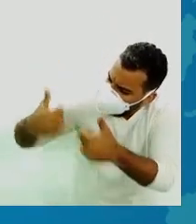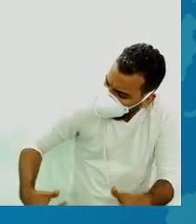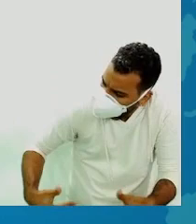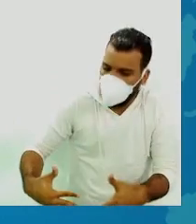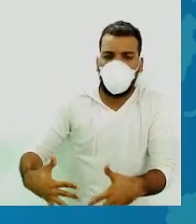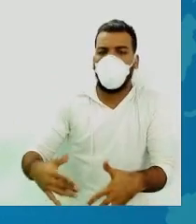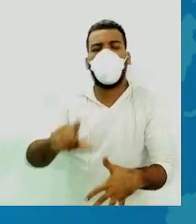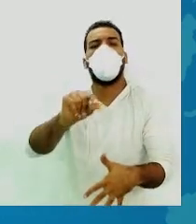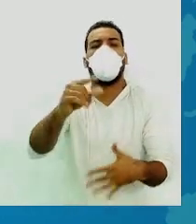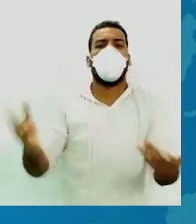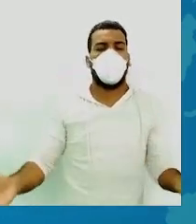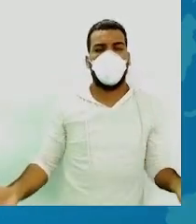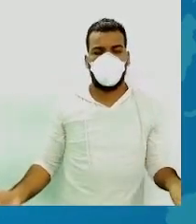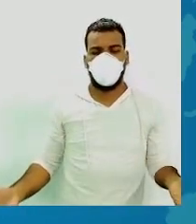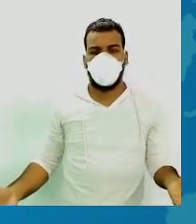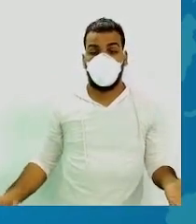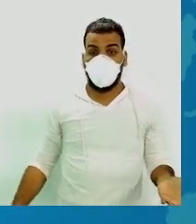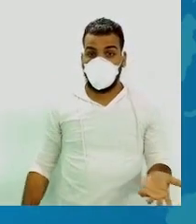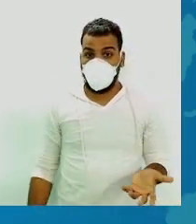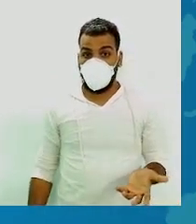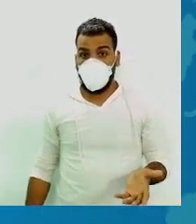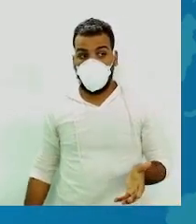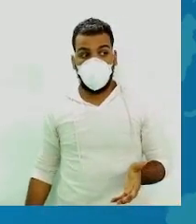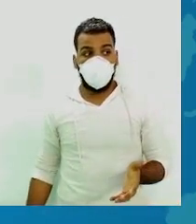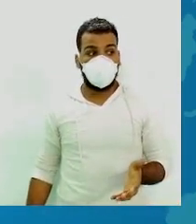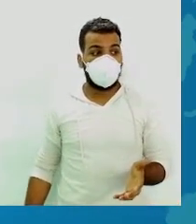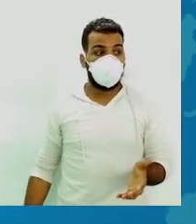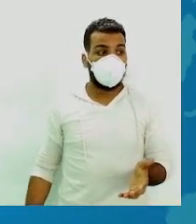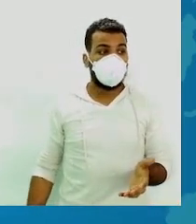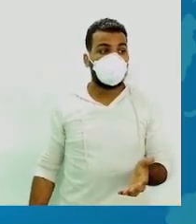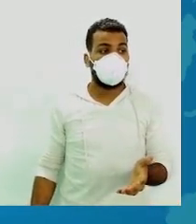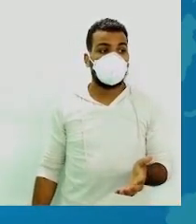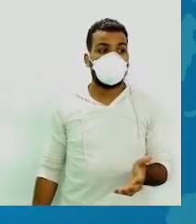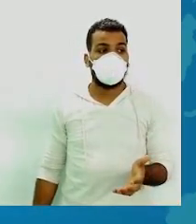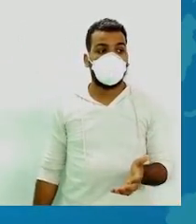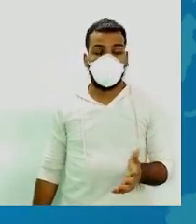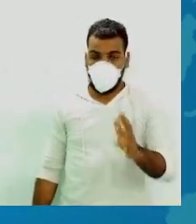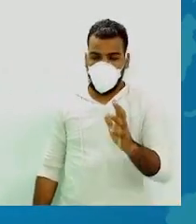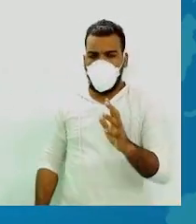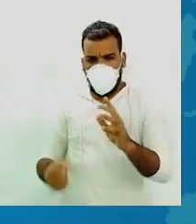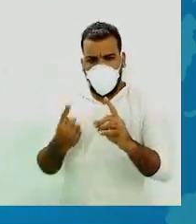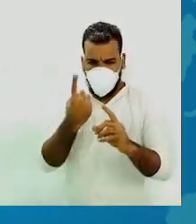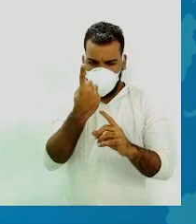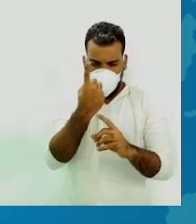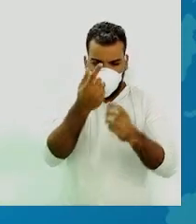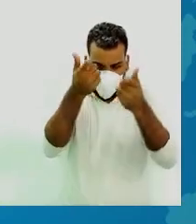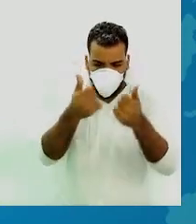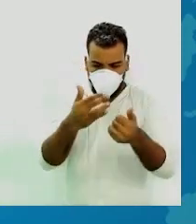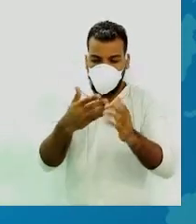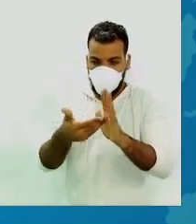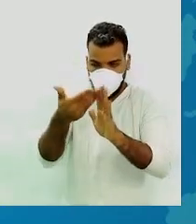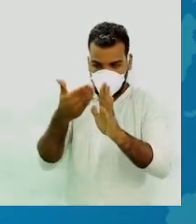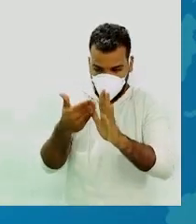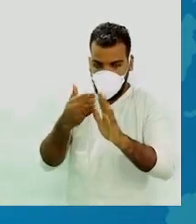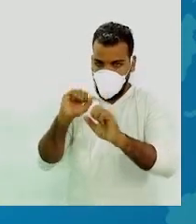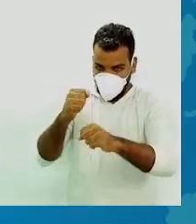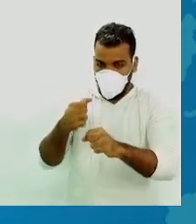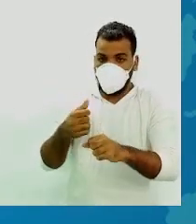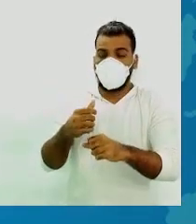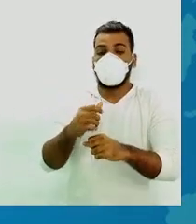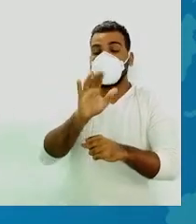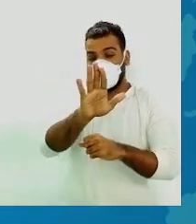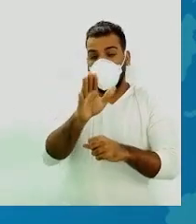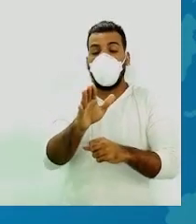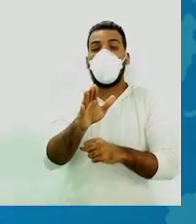sentido político? Primeira coisa que eu queria dizer para vocês, antes dessa definição filosófica do poder, é